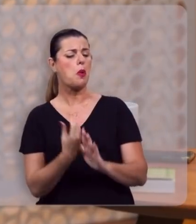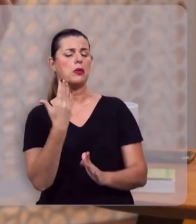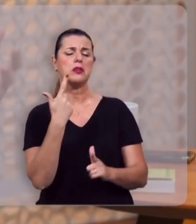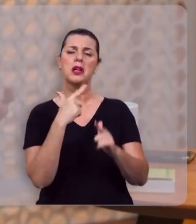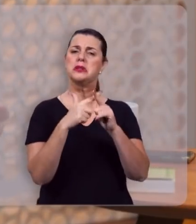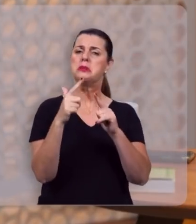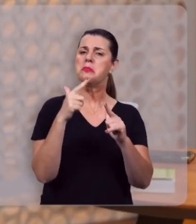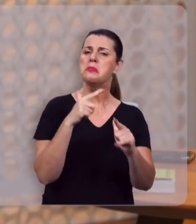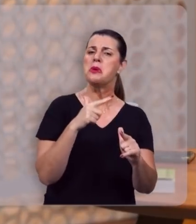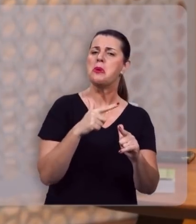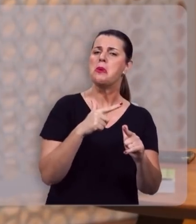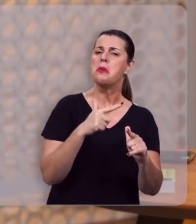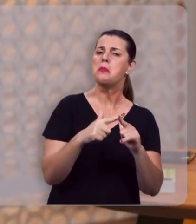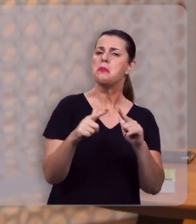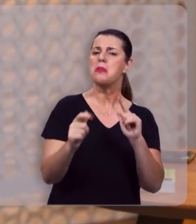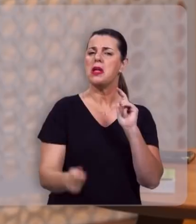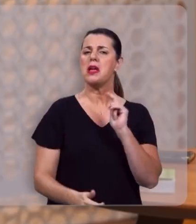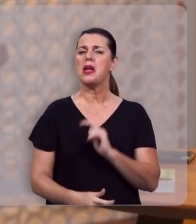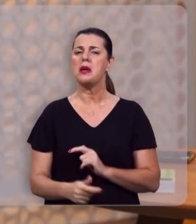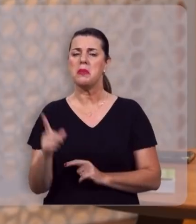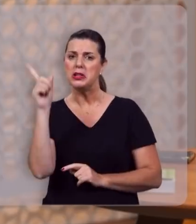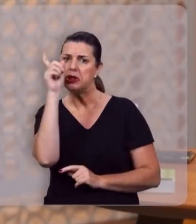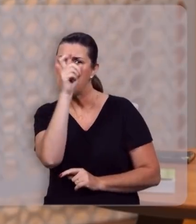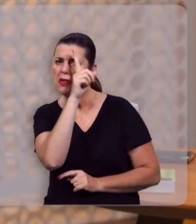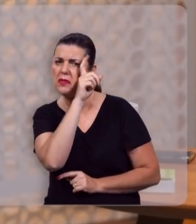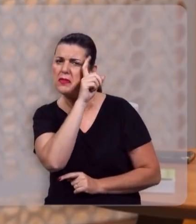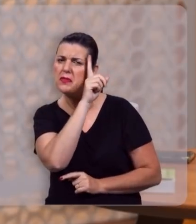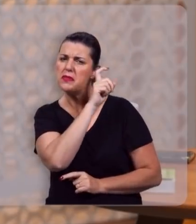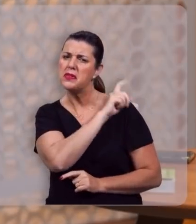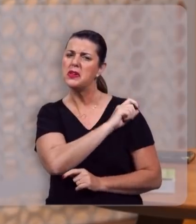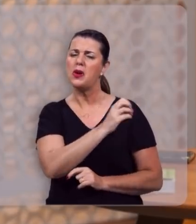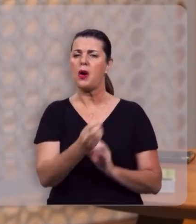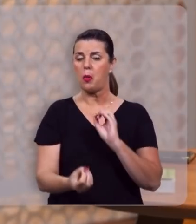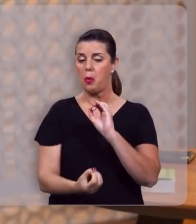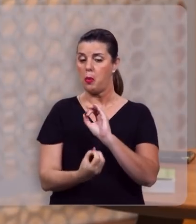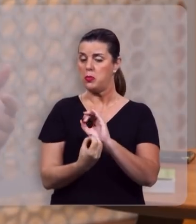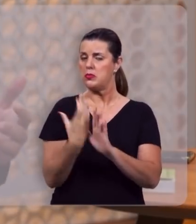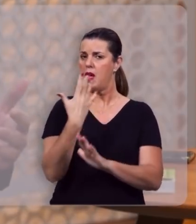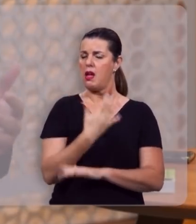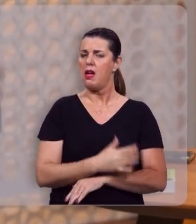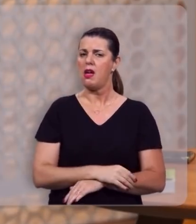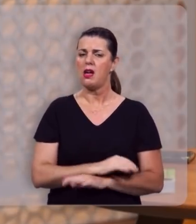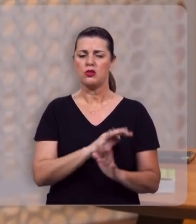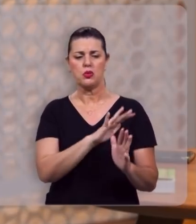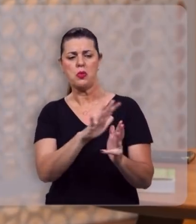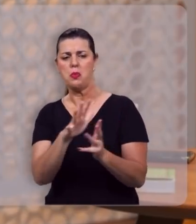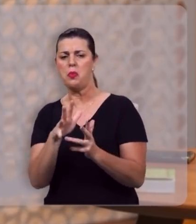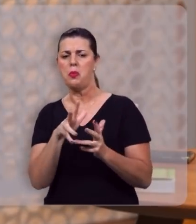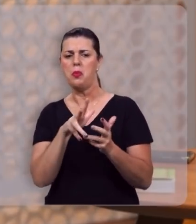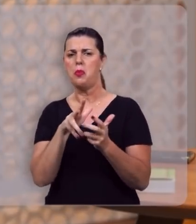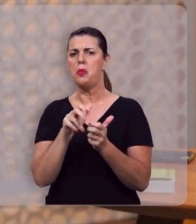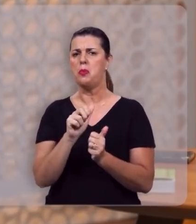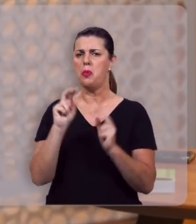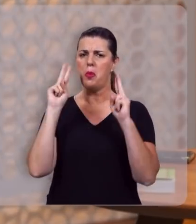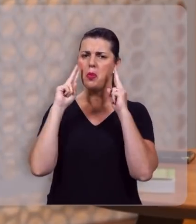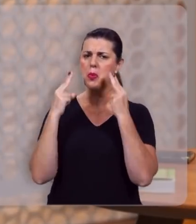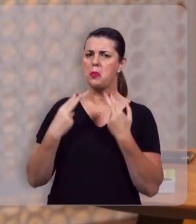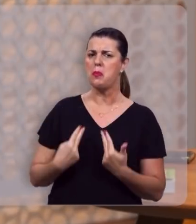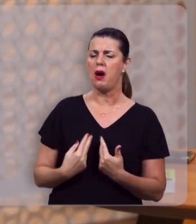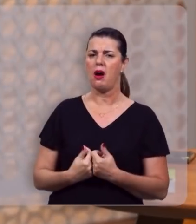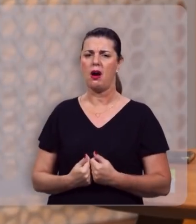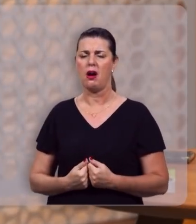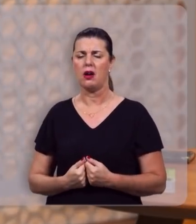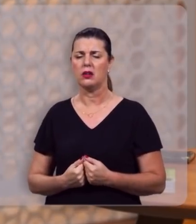algumas tragédias, algumas adversidades, algumas mazelas possam vir à humanidade?